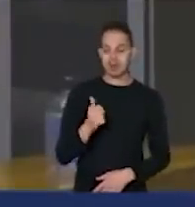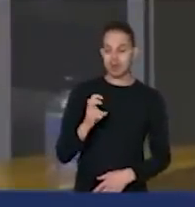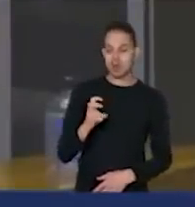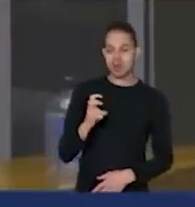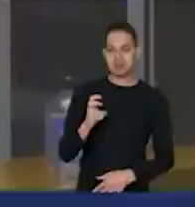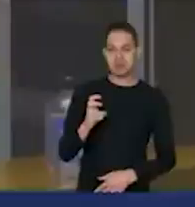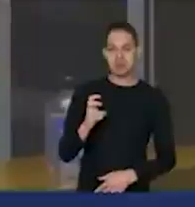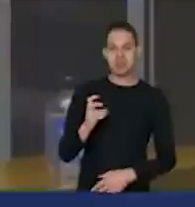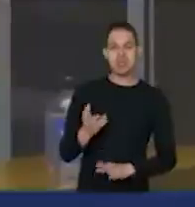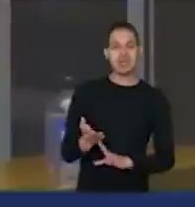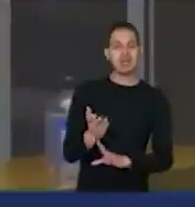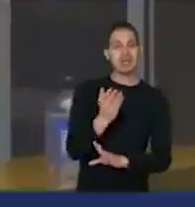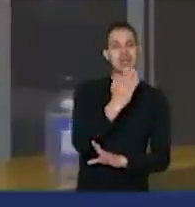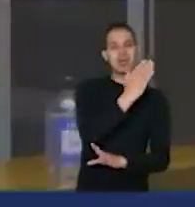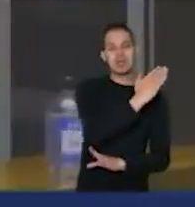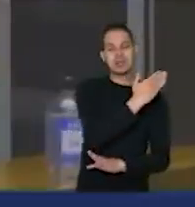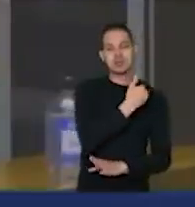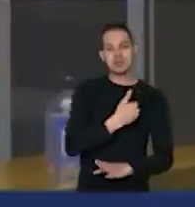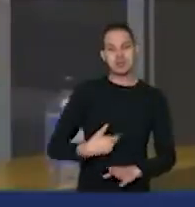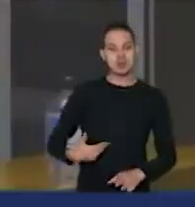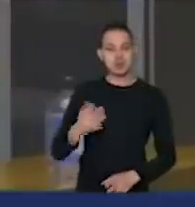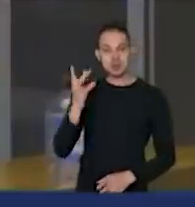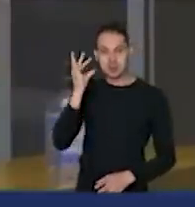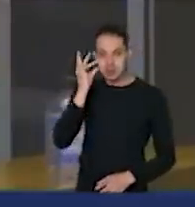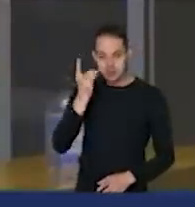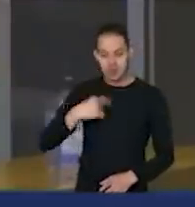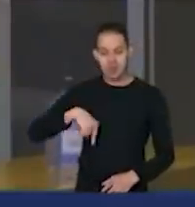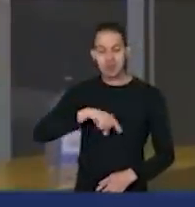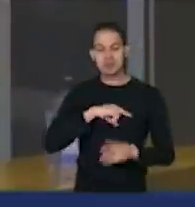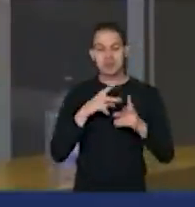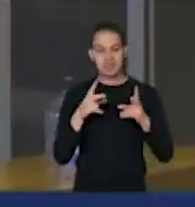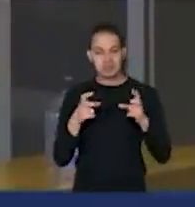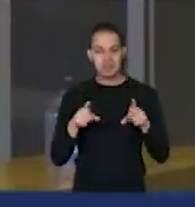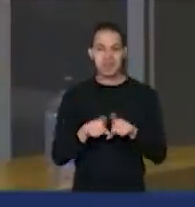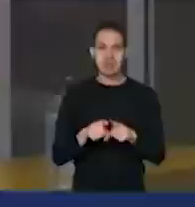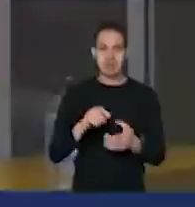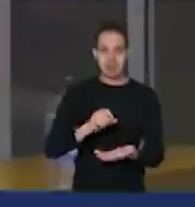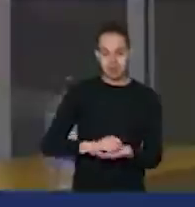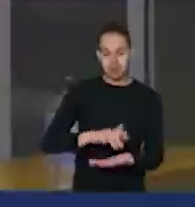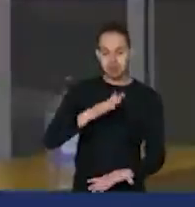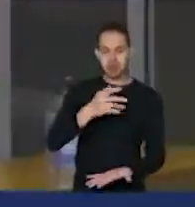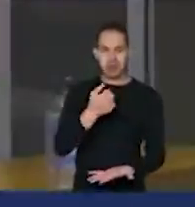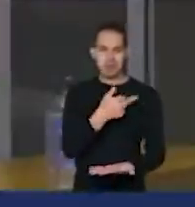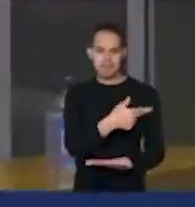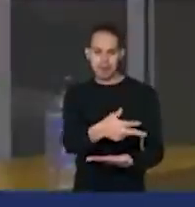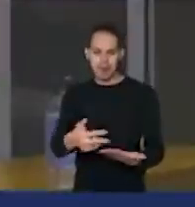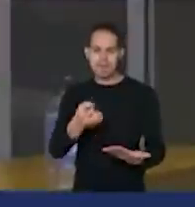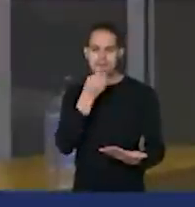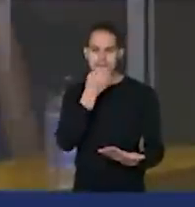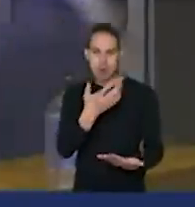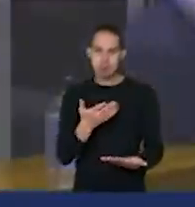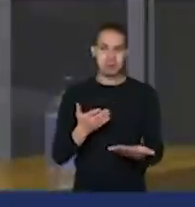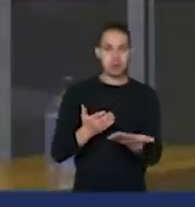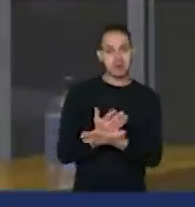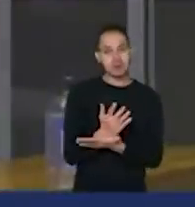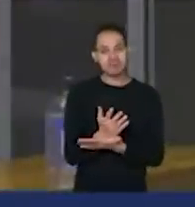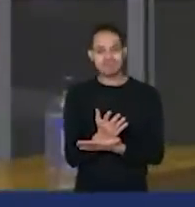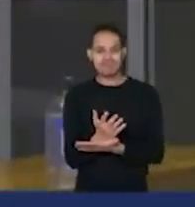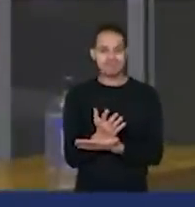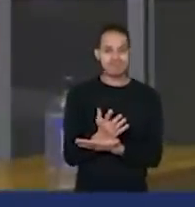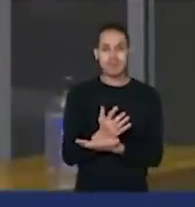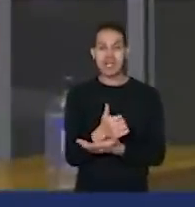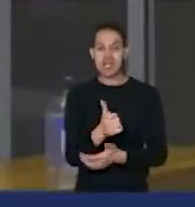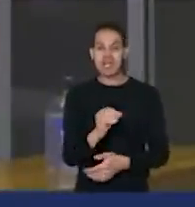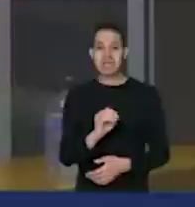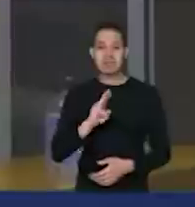no primeiro mandato do governo Dilma, que também aprovou um pacote de bondades, entre aspas, de 10 bilhões de reais, o